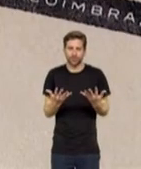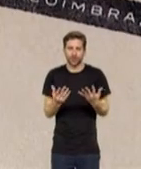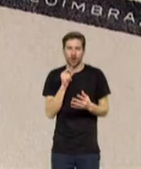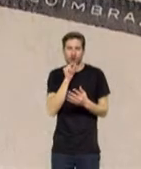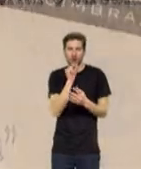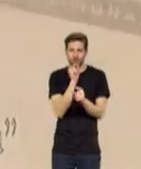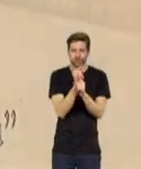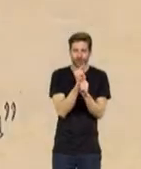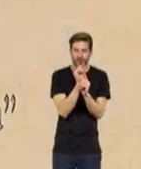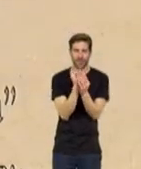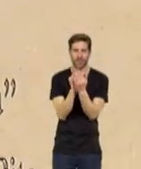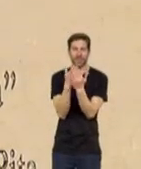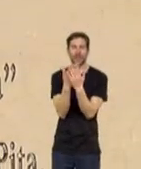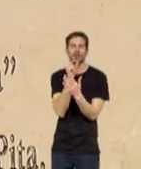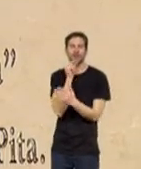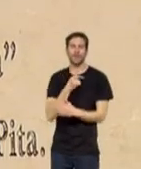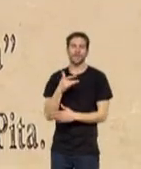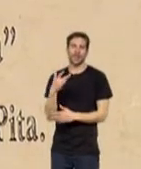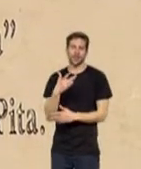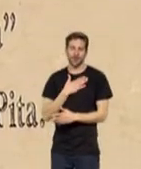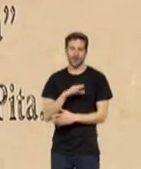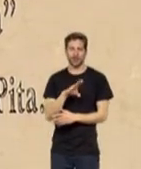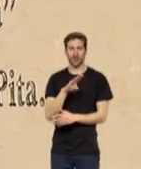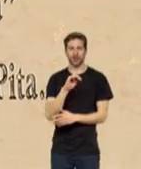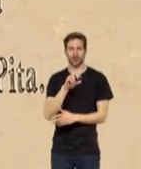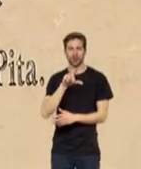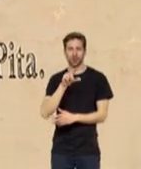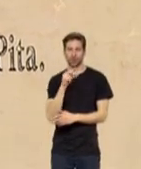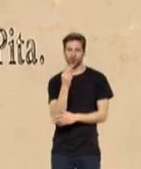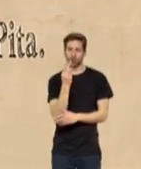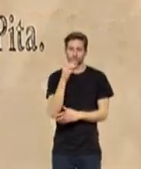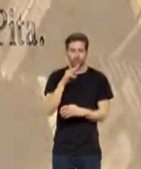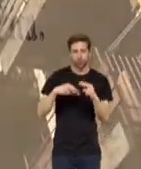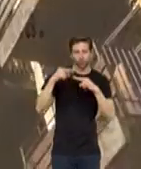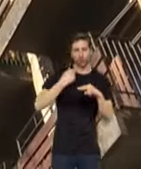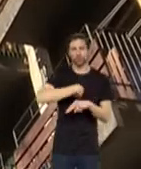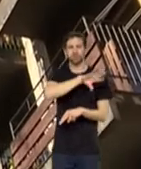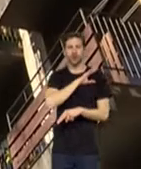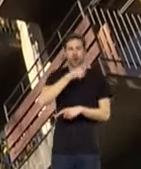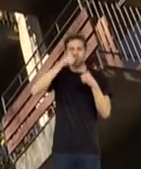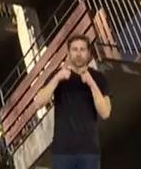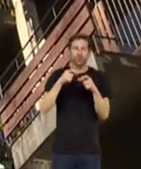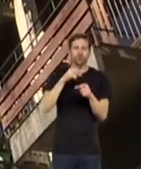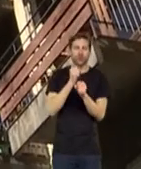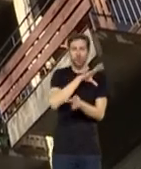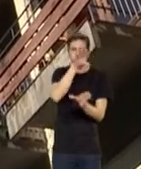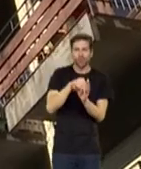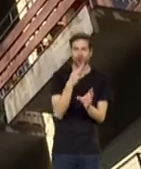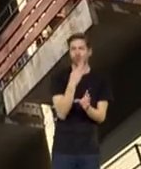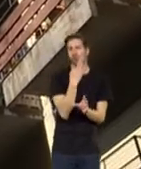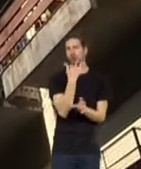dá origem à empresa Solo Construções de Coimbra, com os mais de 400 trabalhadores que fizeram parte dela,